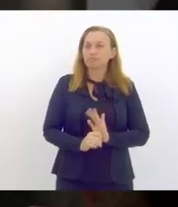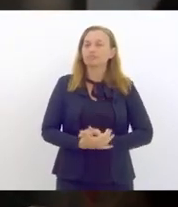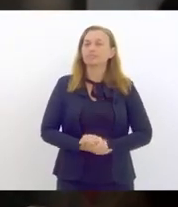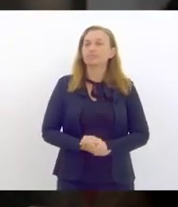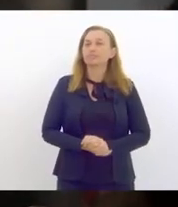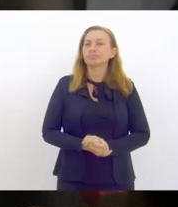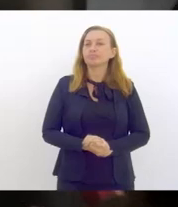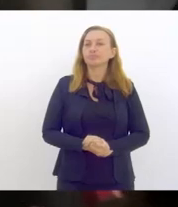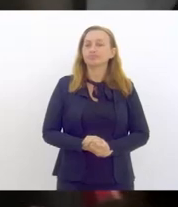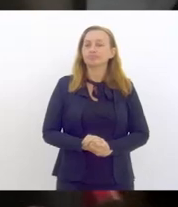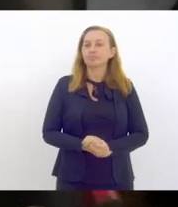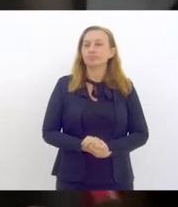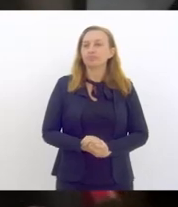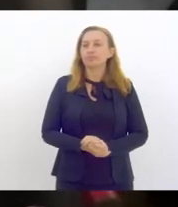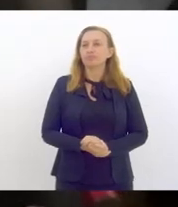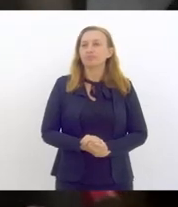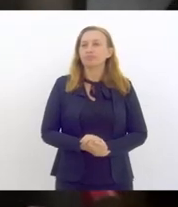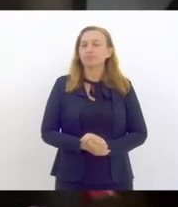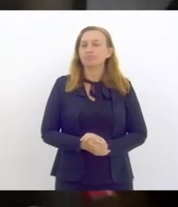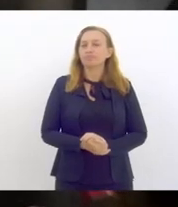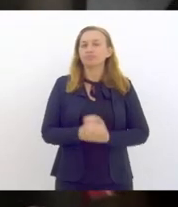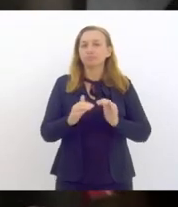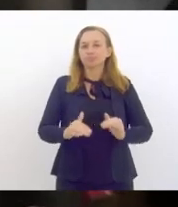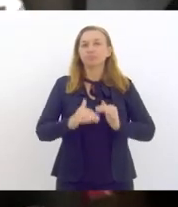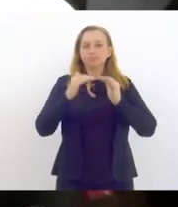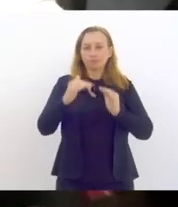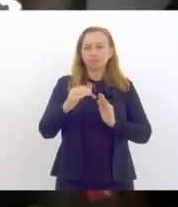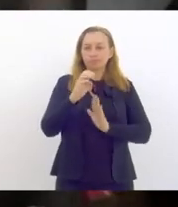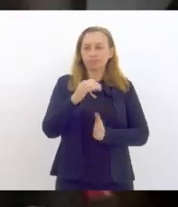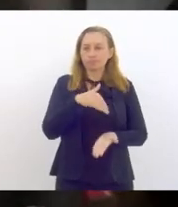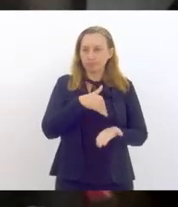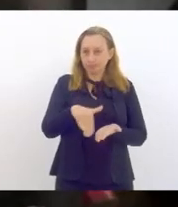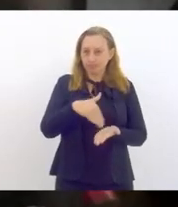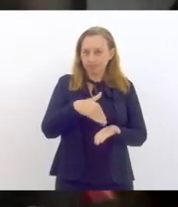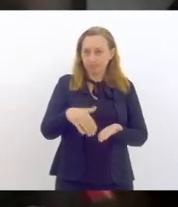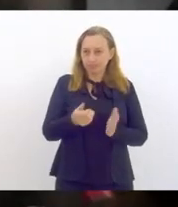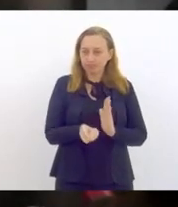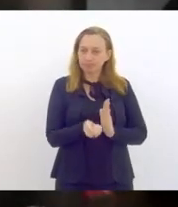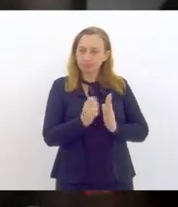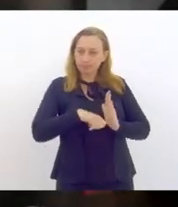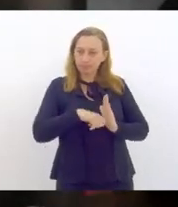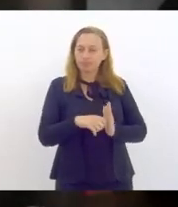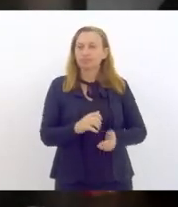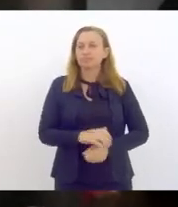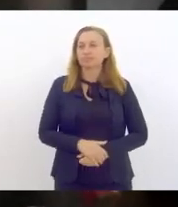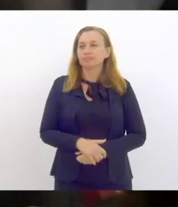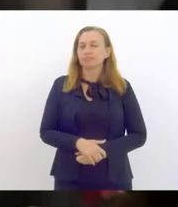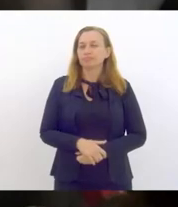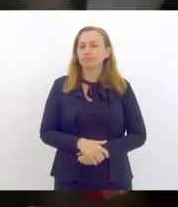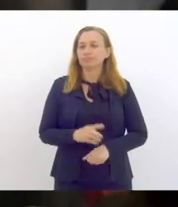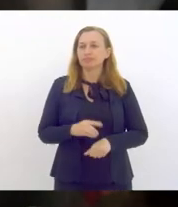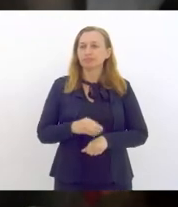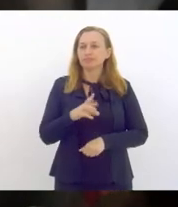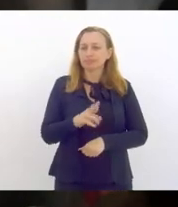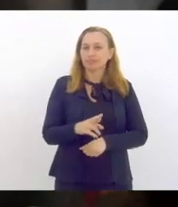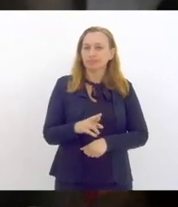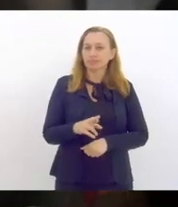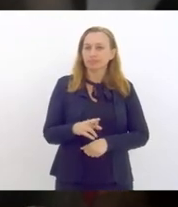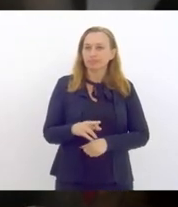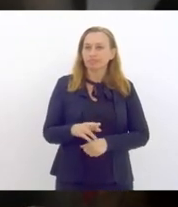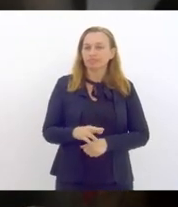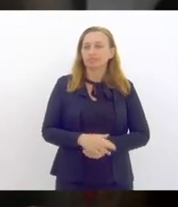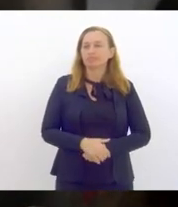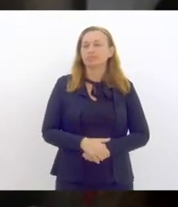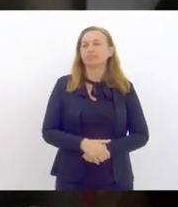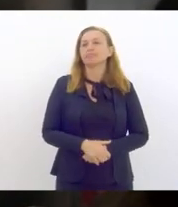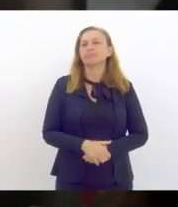relatório o subsecretário de tributação Doutor superintendente